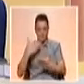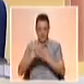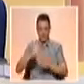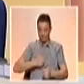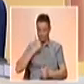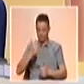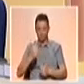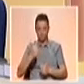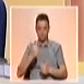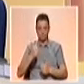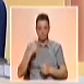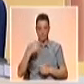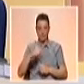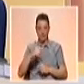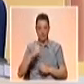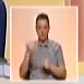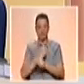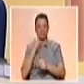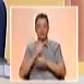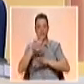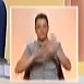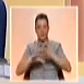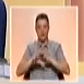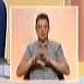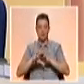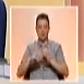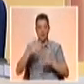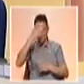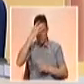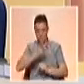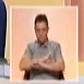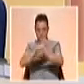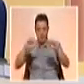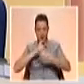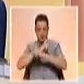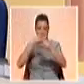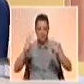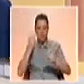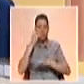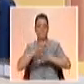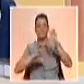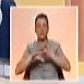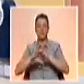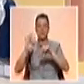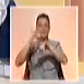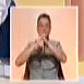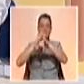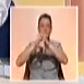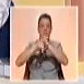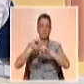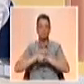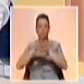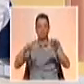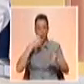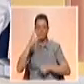melhorar essa pegada hídrica. Que trabalho é que tem sido feito aqui? Que conselhos dão? Como é que fazem essa sensibilização